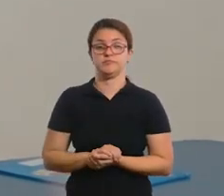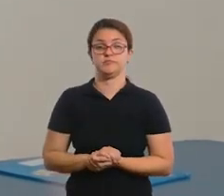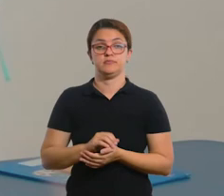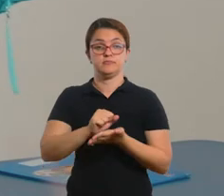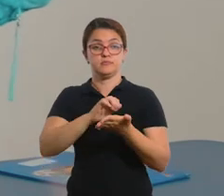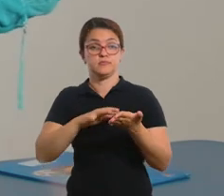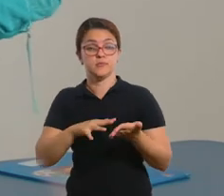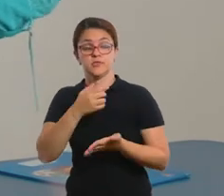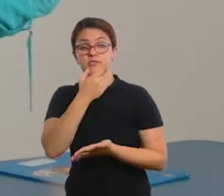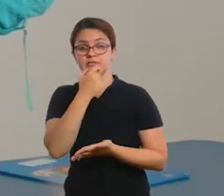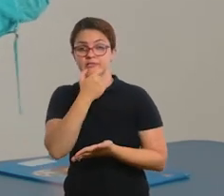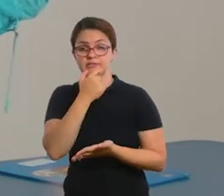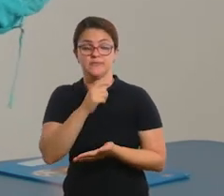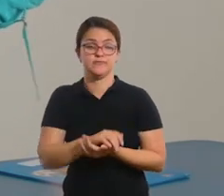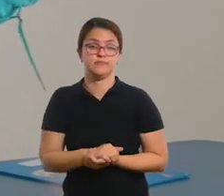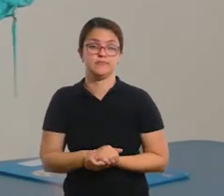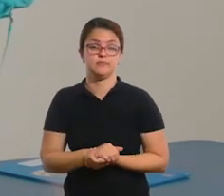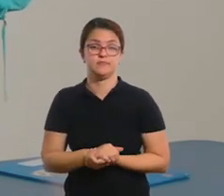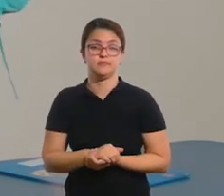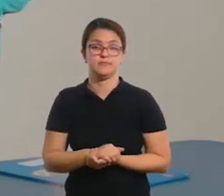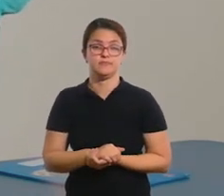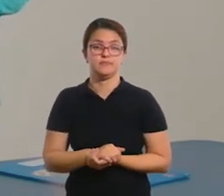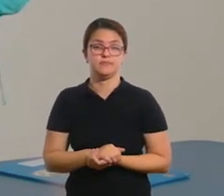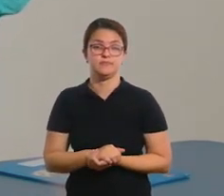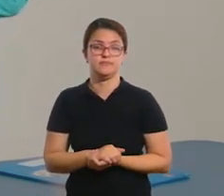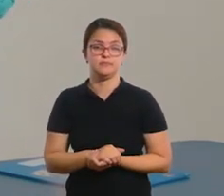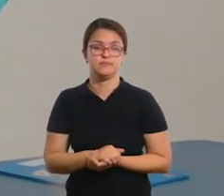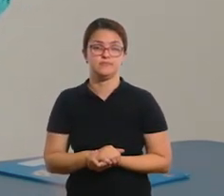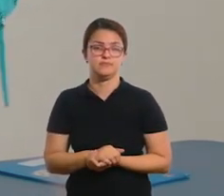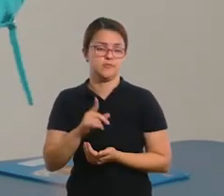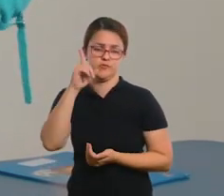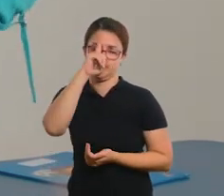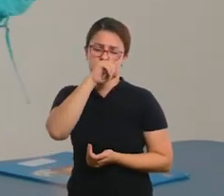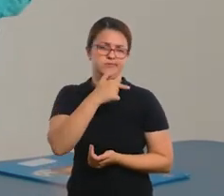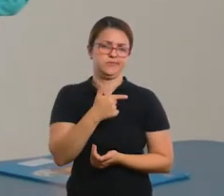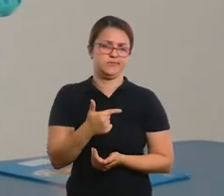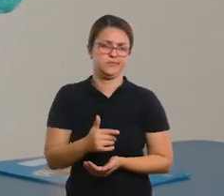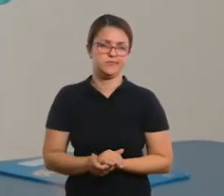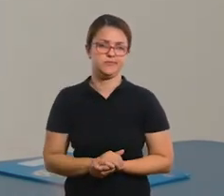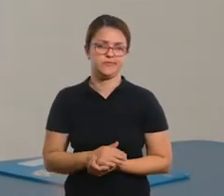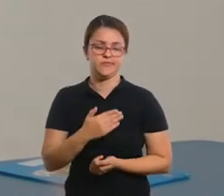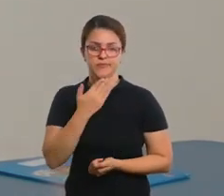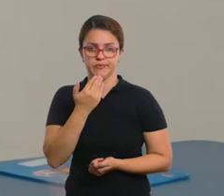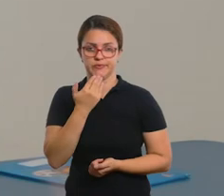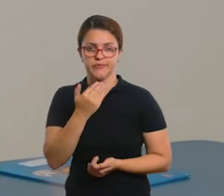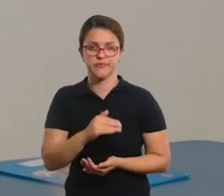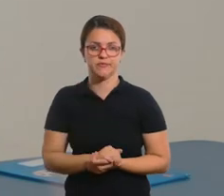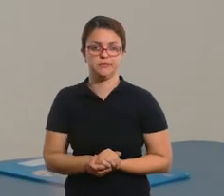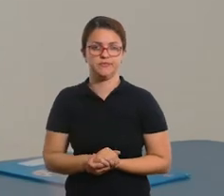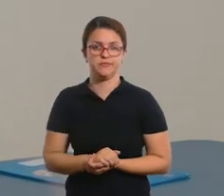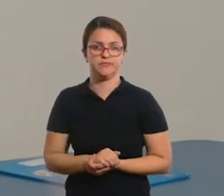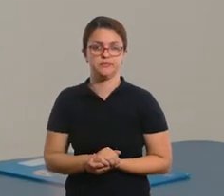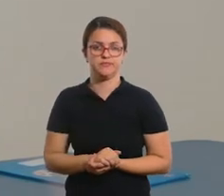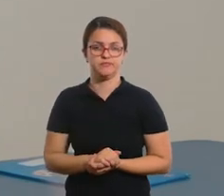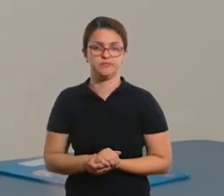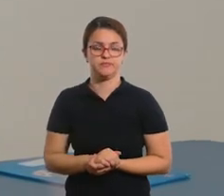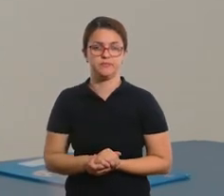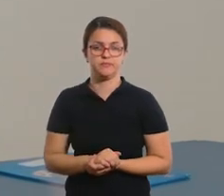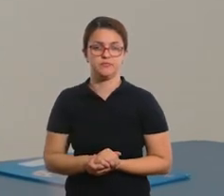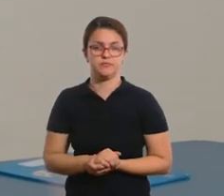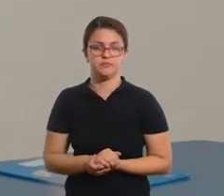A atividade de inglês também não tem muita dificuldade. A professora dá aí